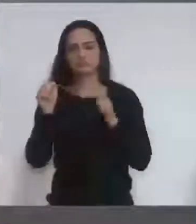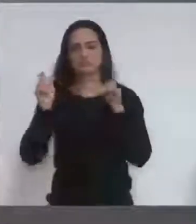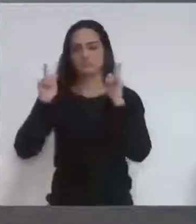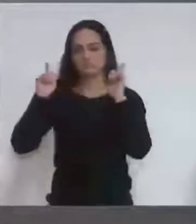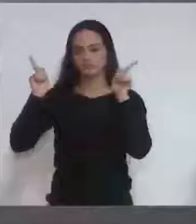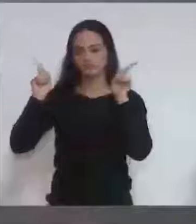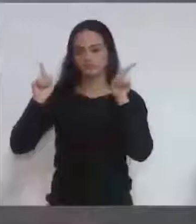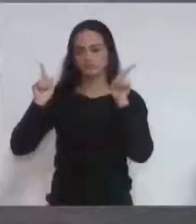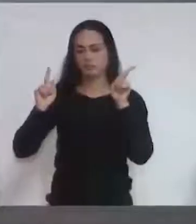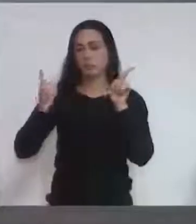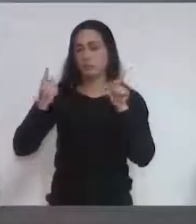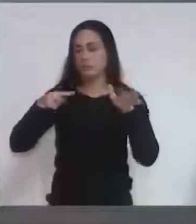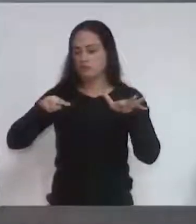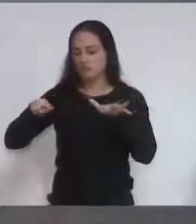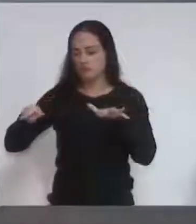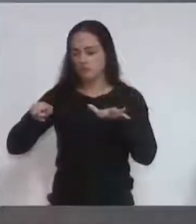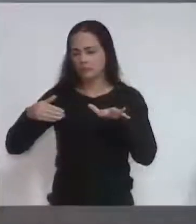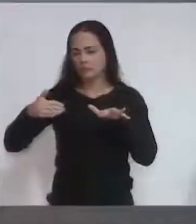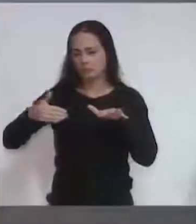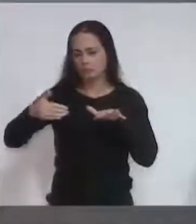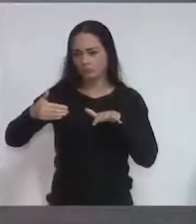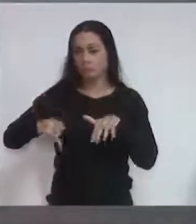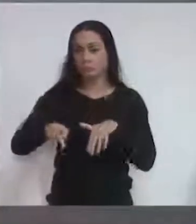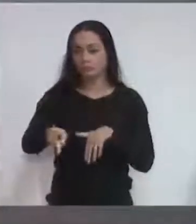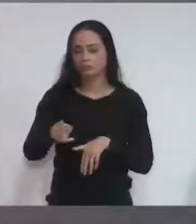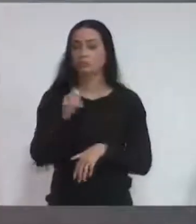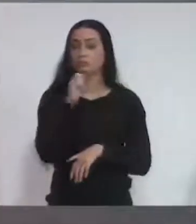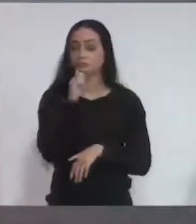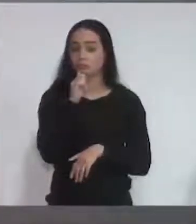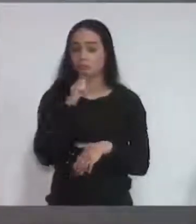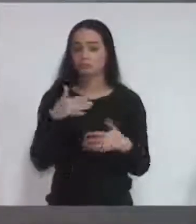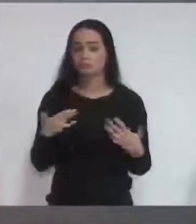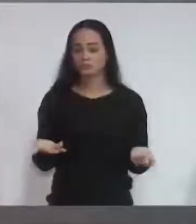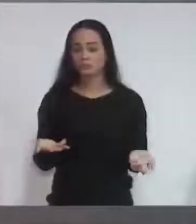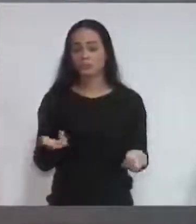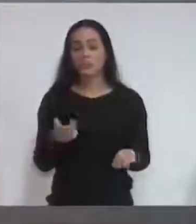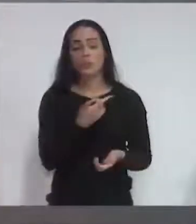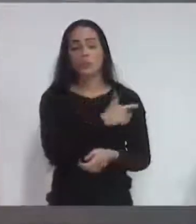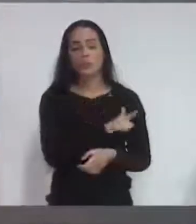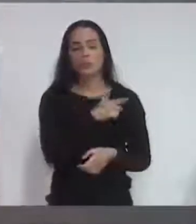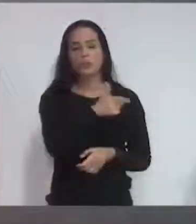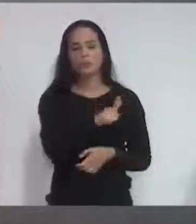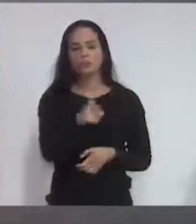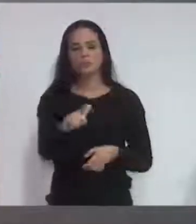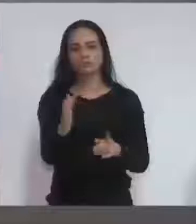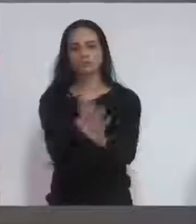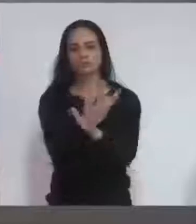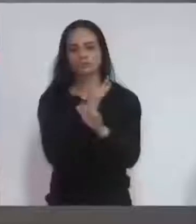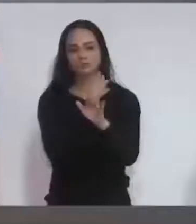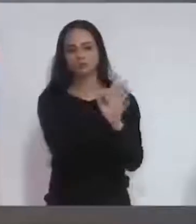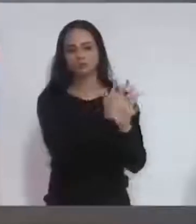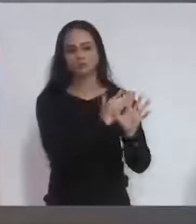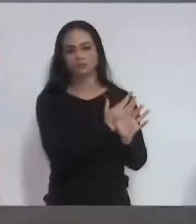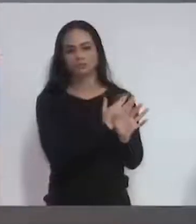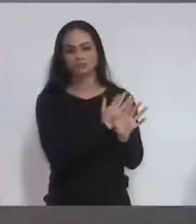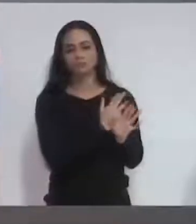dias, uma semana. Eu vi cidades vizinhas que, por exemplo, mapearam a